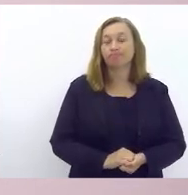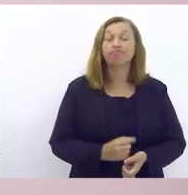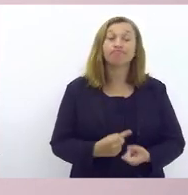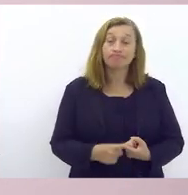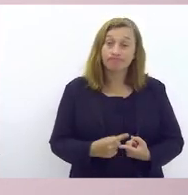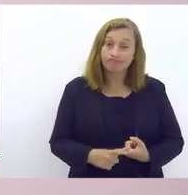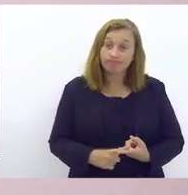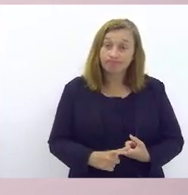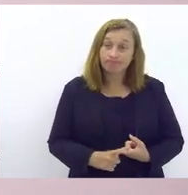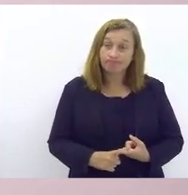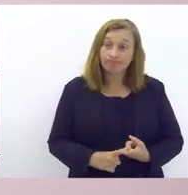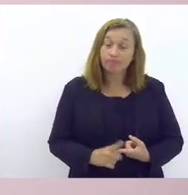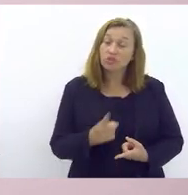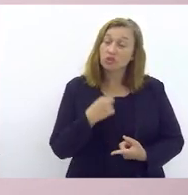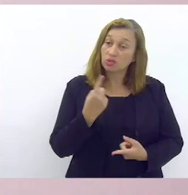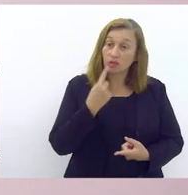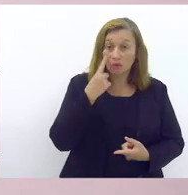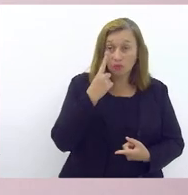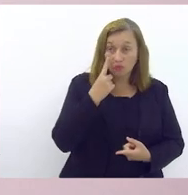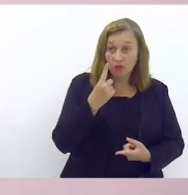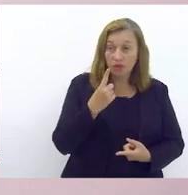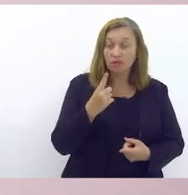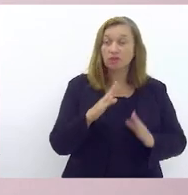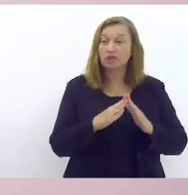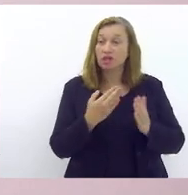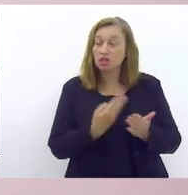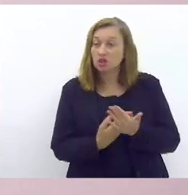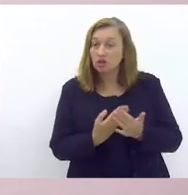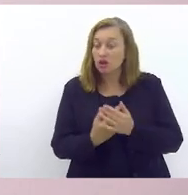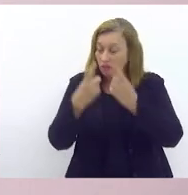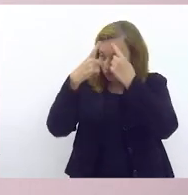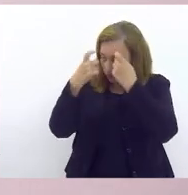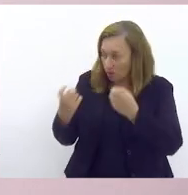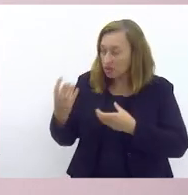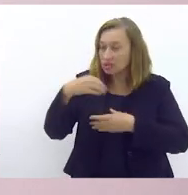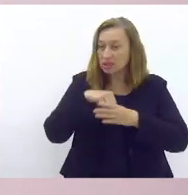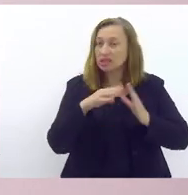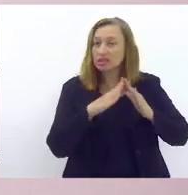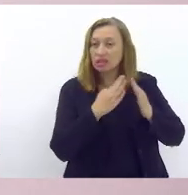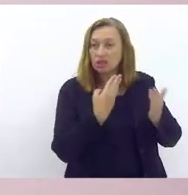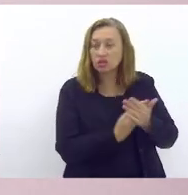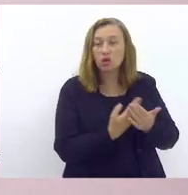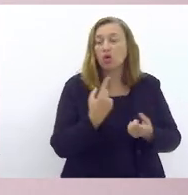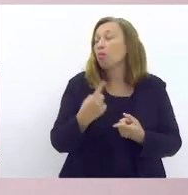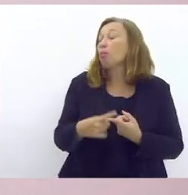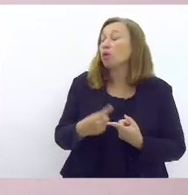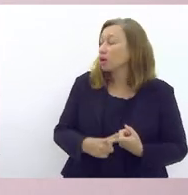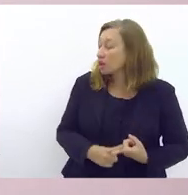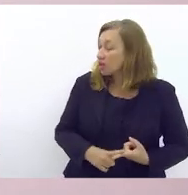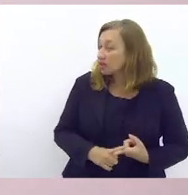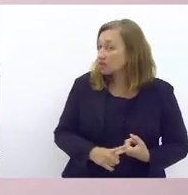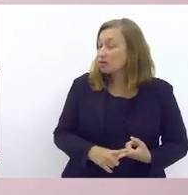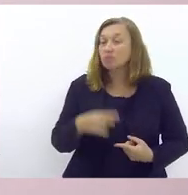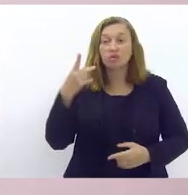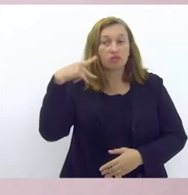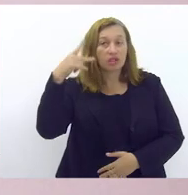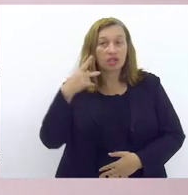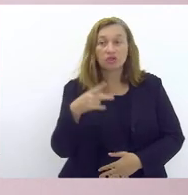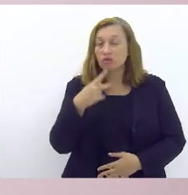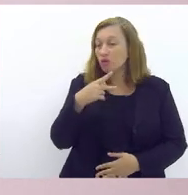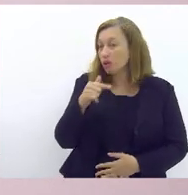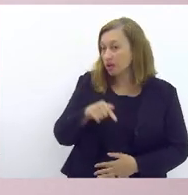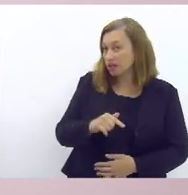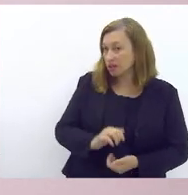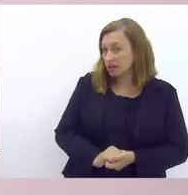Porque o que nós estamos vendo da escola, nós estamos vivendo a violência dentro da escola, o porquê, como o vereador acabou de falar